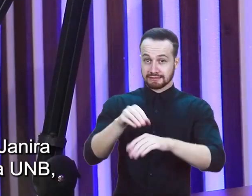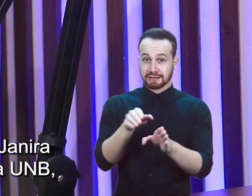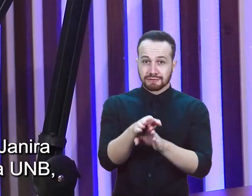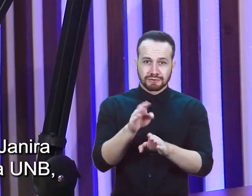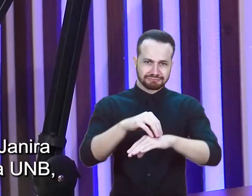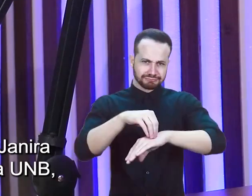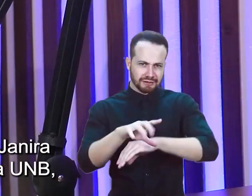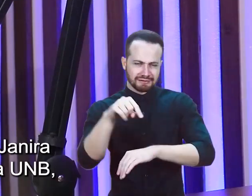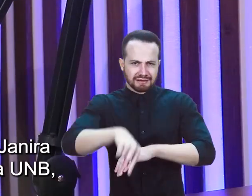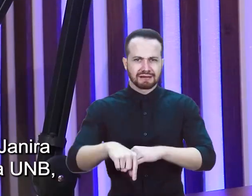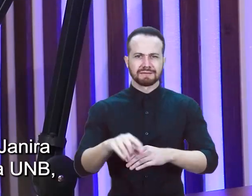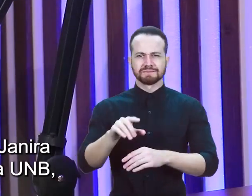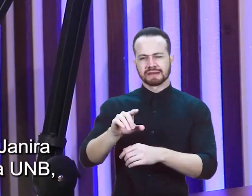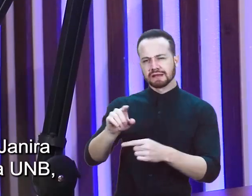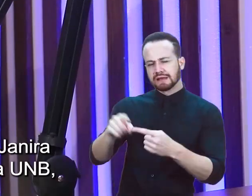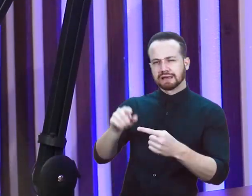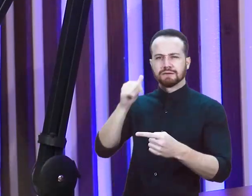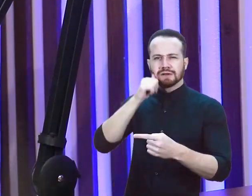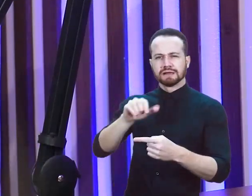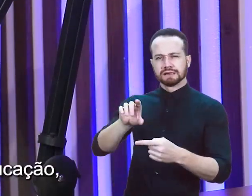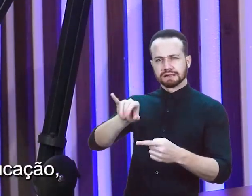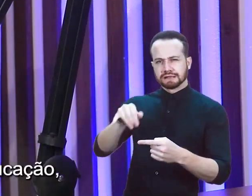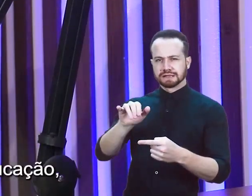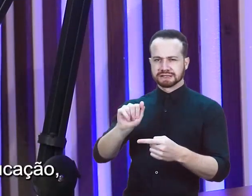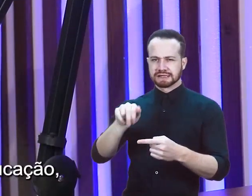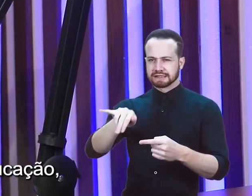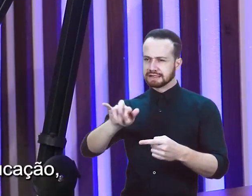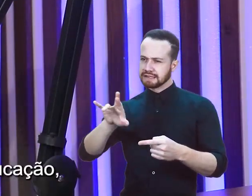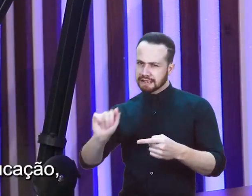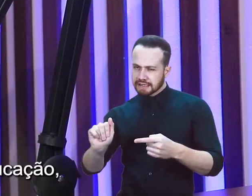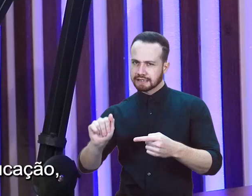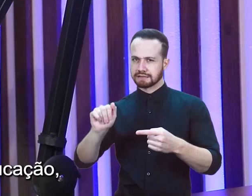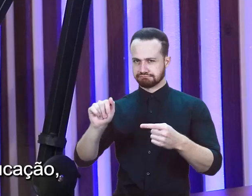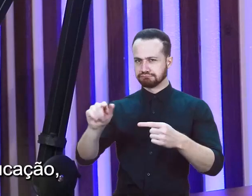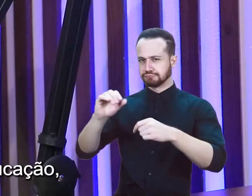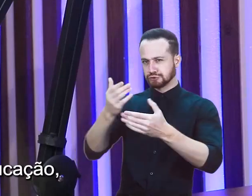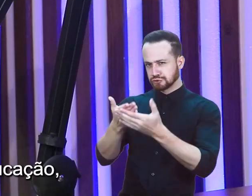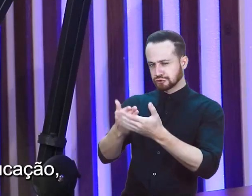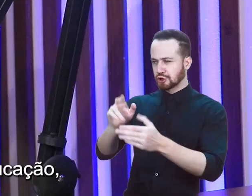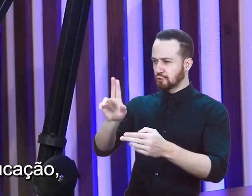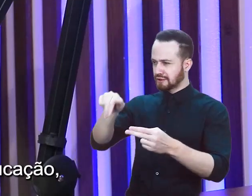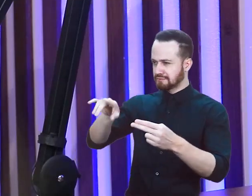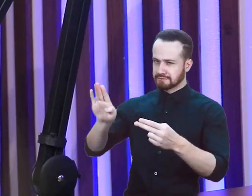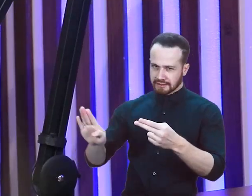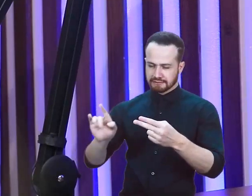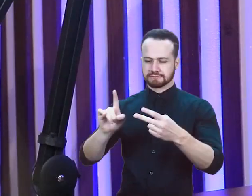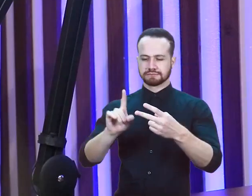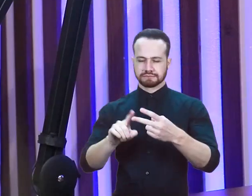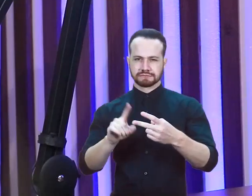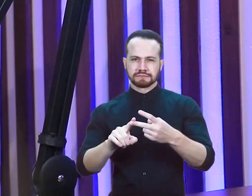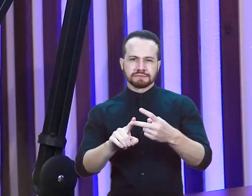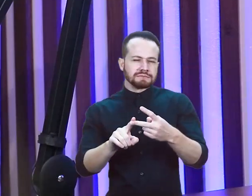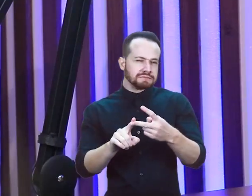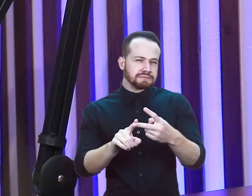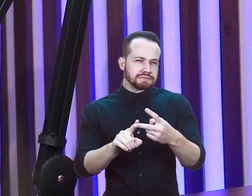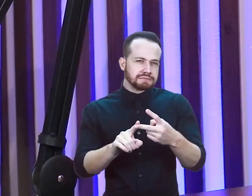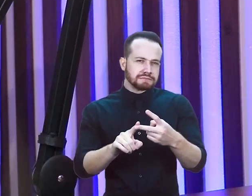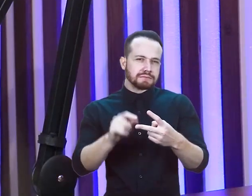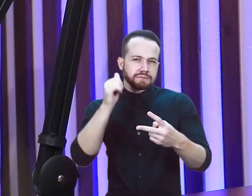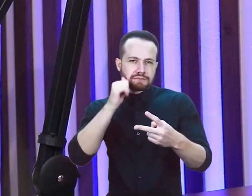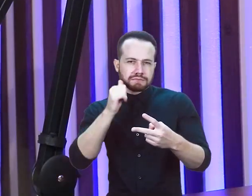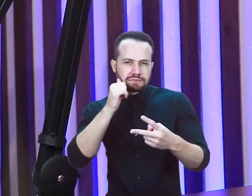Janira Sodré, que faz doutorado hoje na UNB, a professora Cecília Vieira, na educação, a Janira